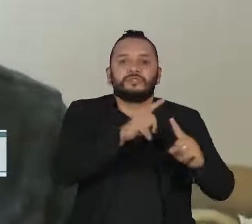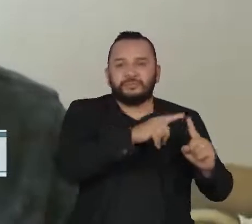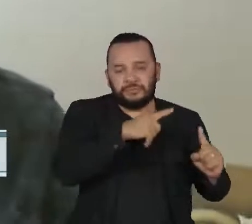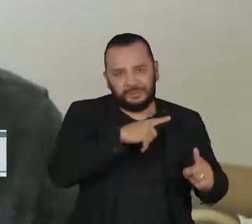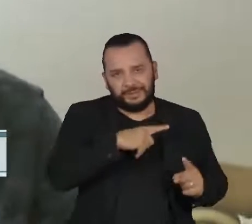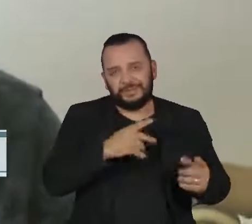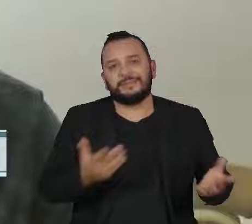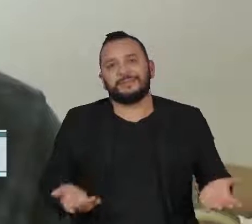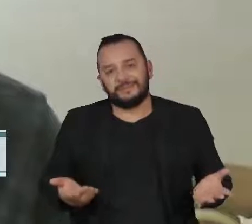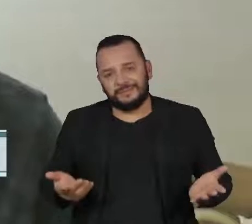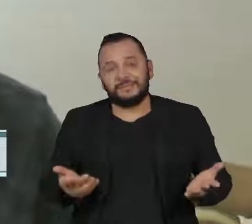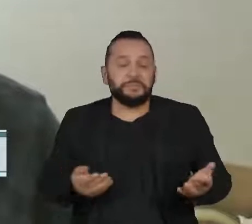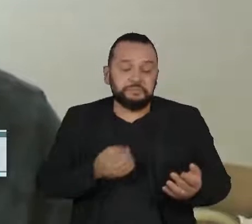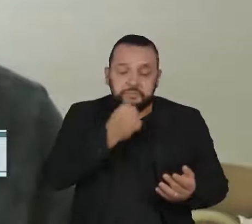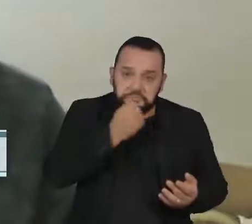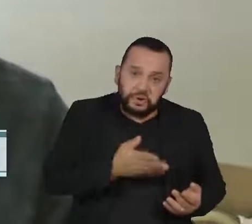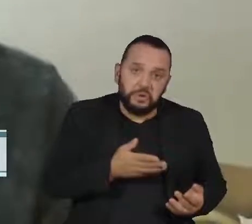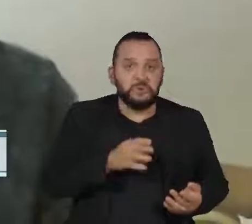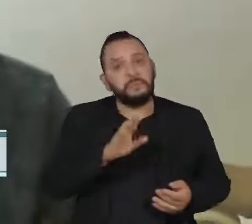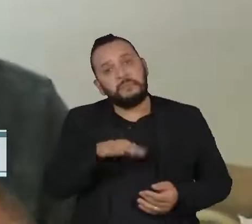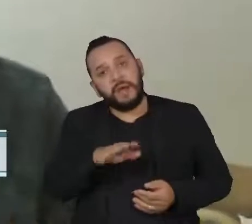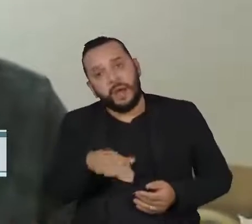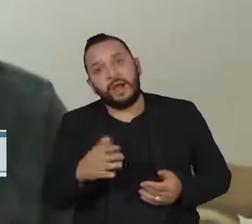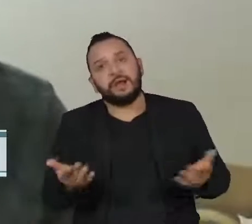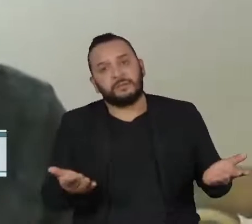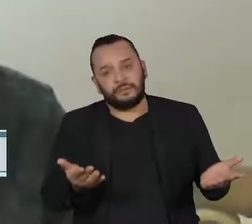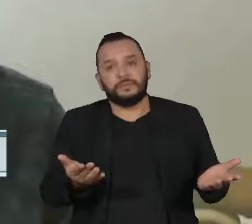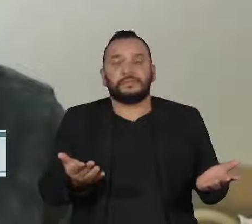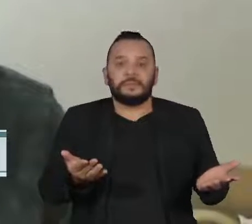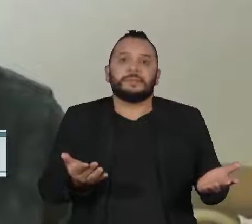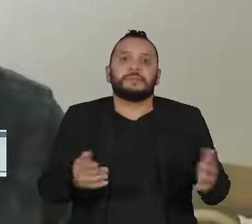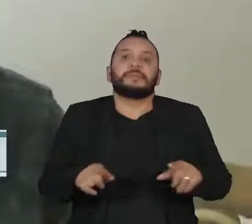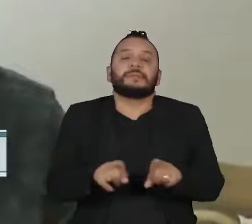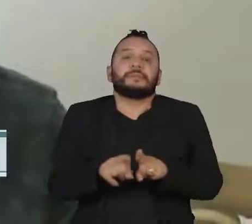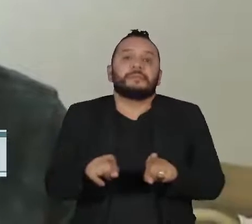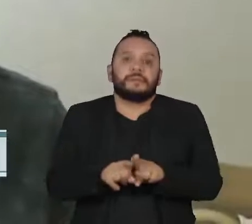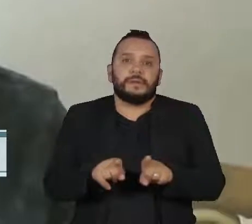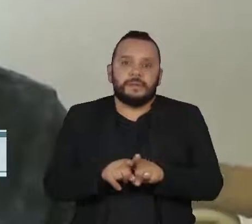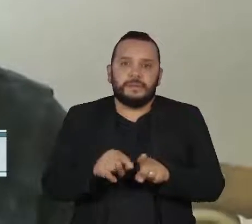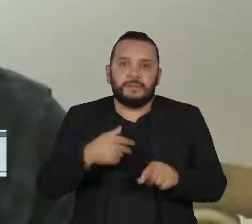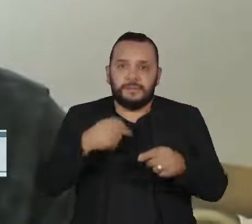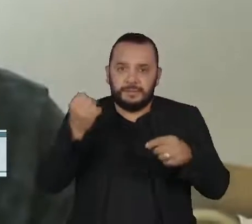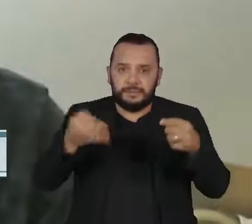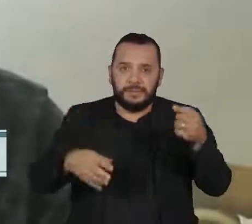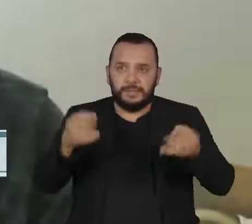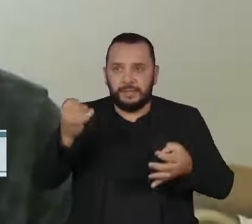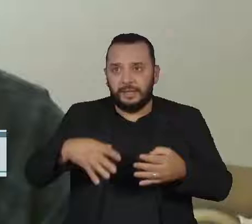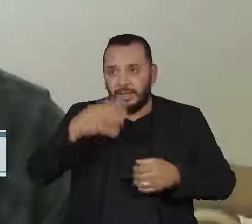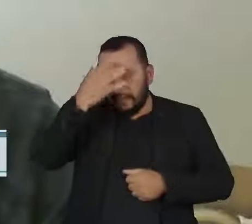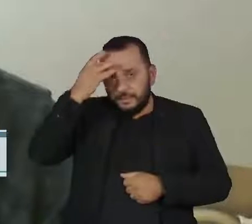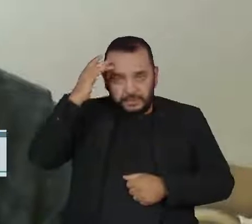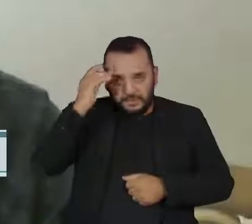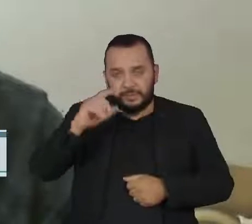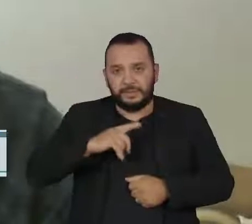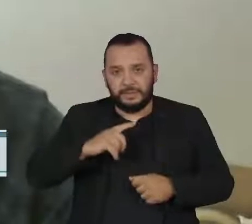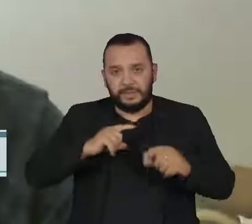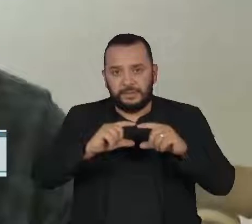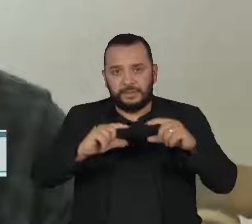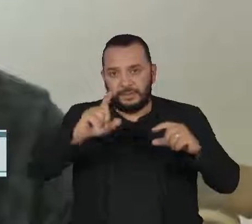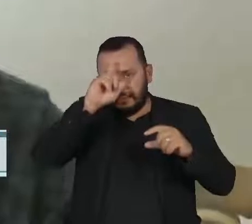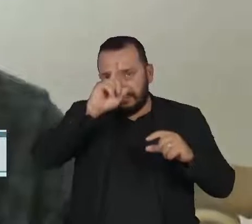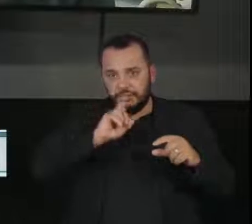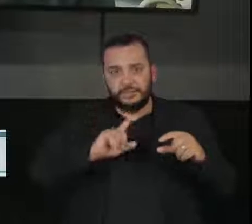existentes, quais são as vantagens e desvantagens, e especialmente para contar para as pessoas que o medicamento genérico